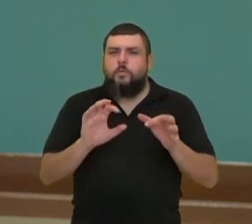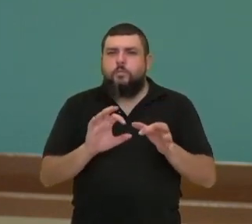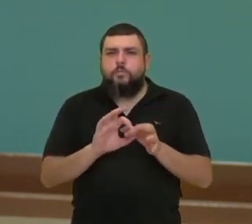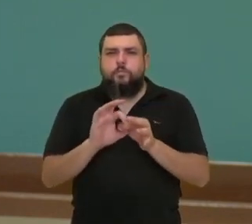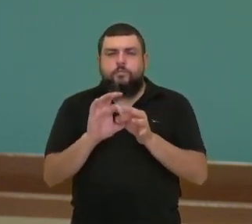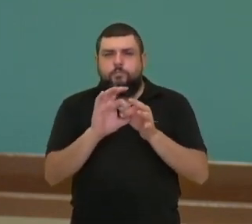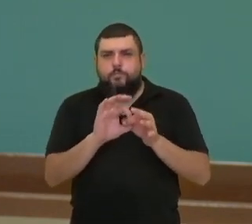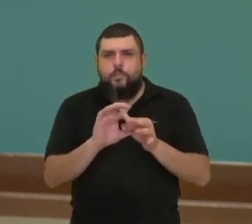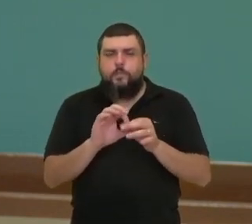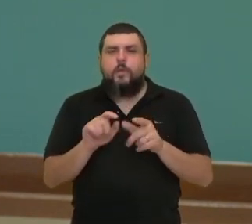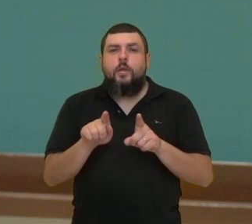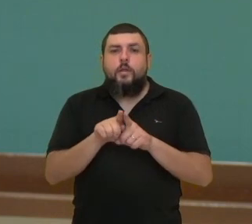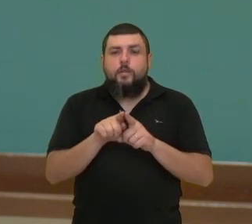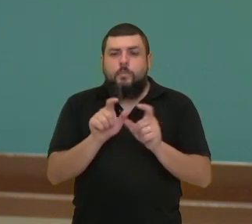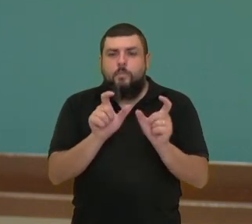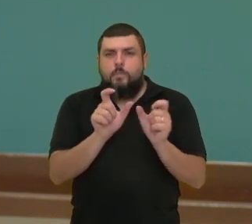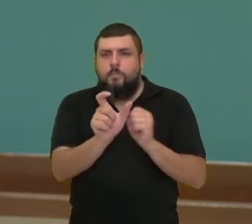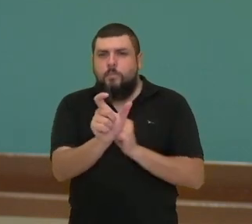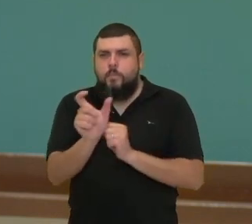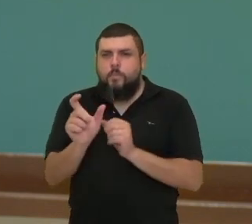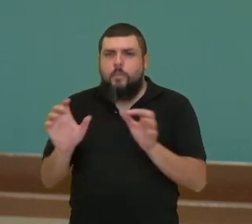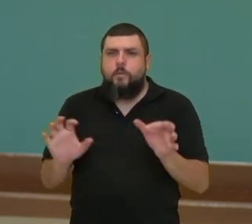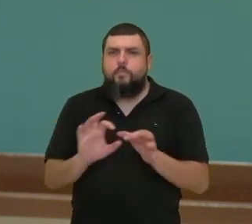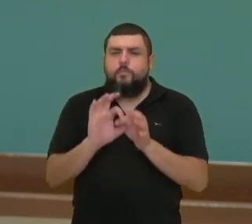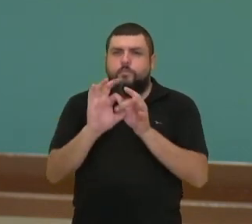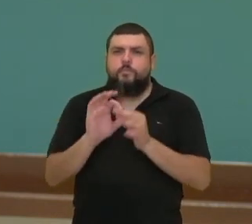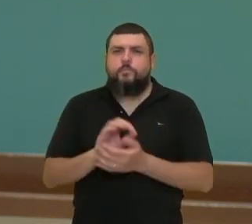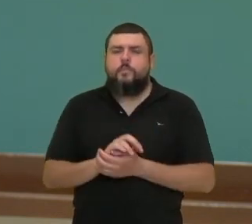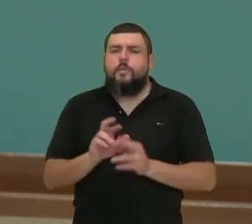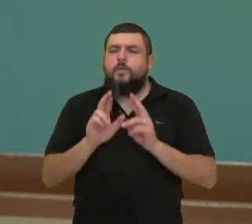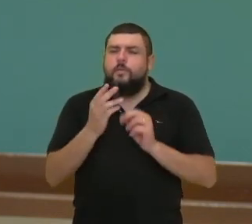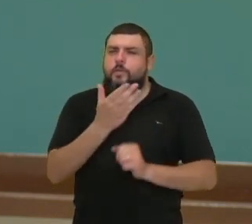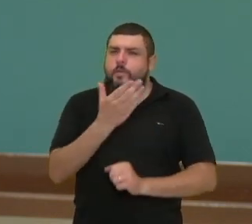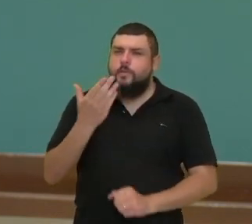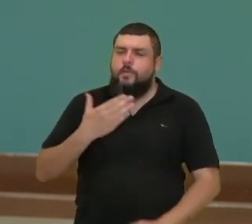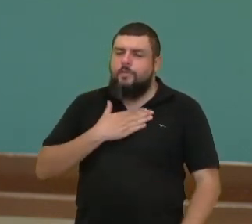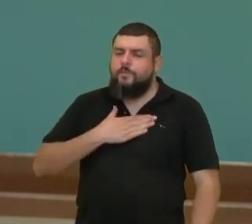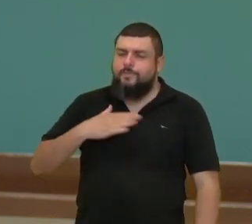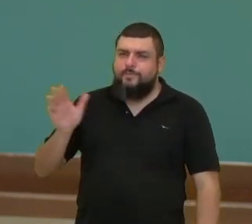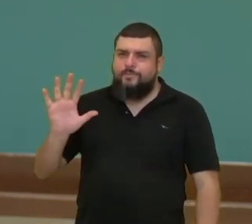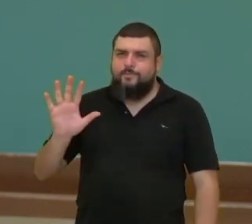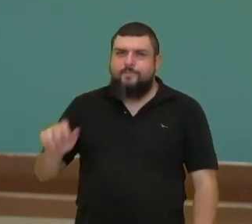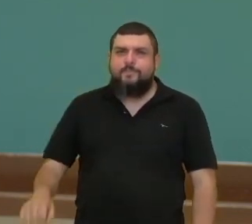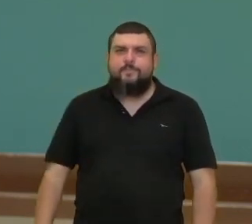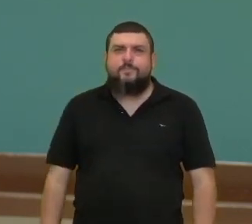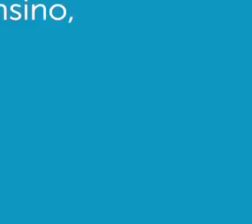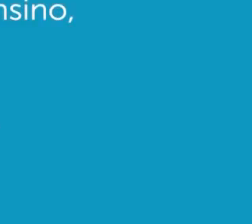coordenativas e as locuções conjuntivas. Eu espero que vocês tenham gostado. Até breve!